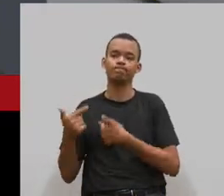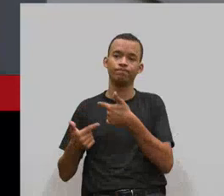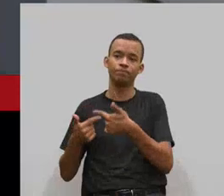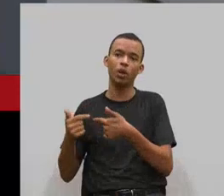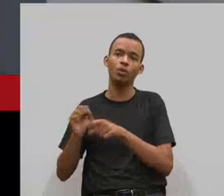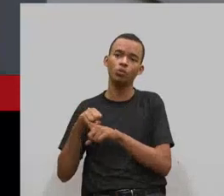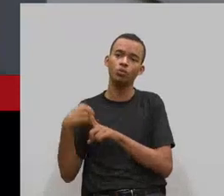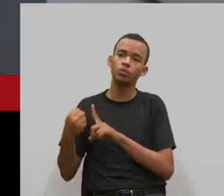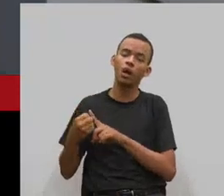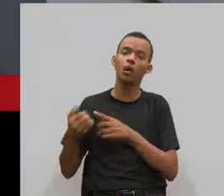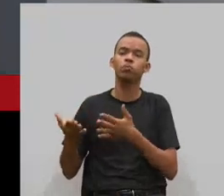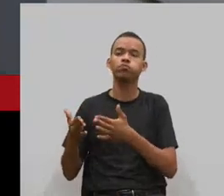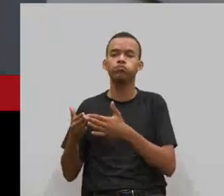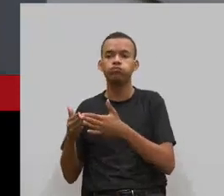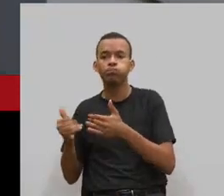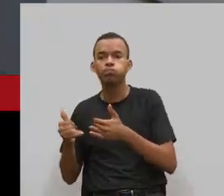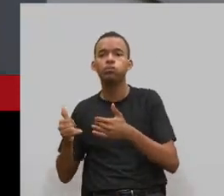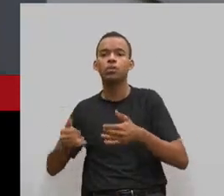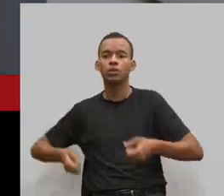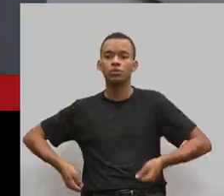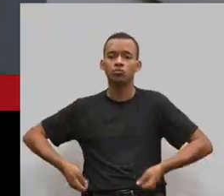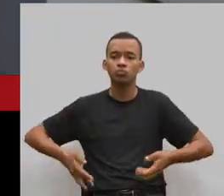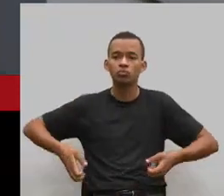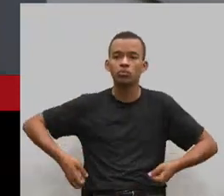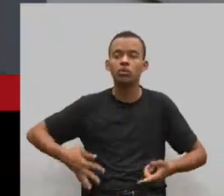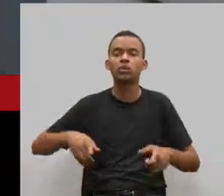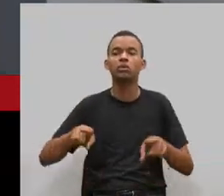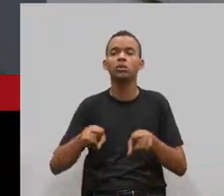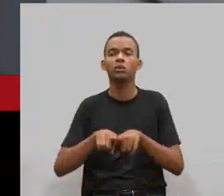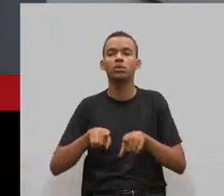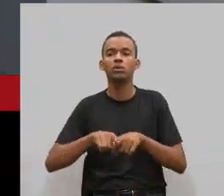e eu tenho certeza que esse projeto de lei